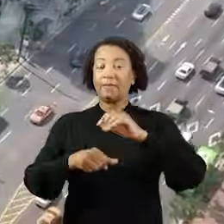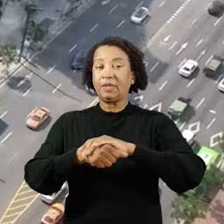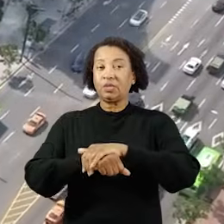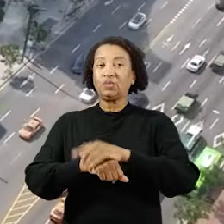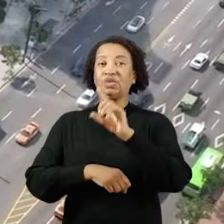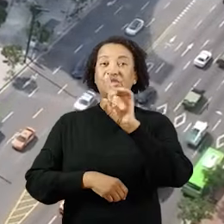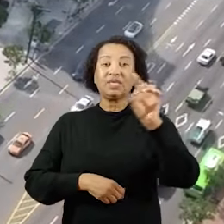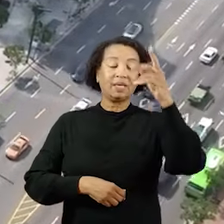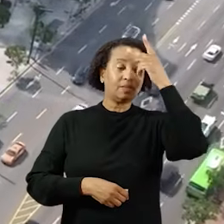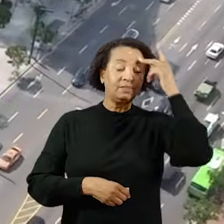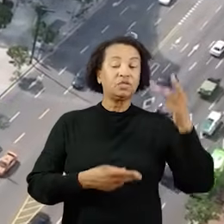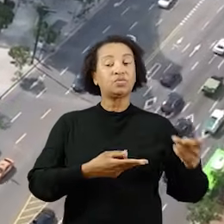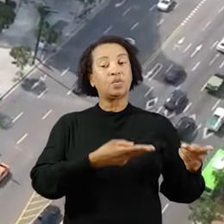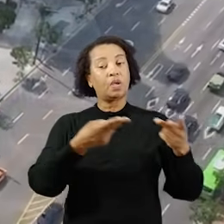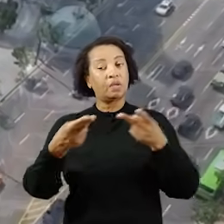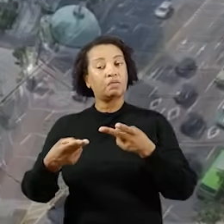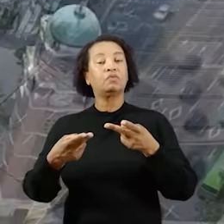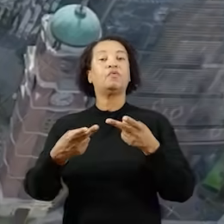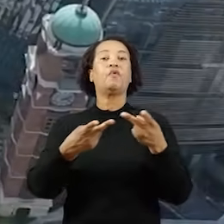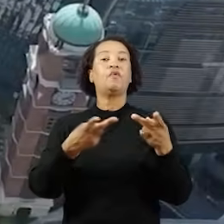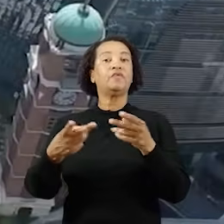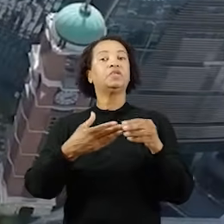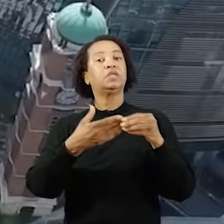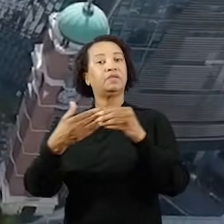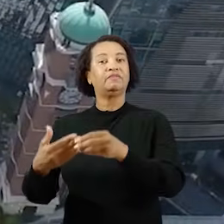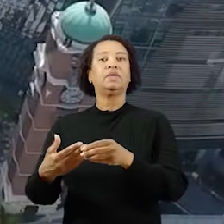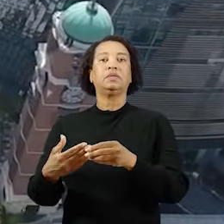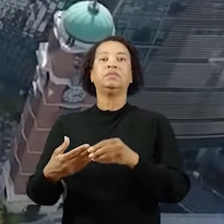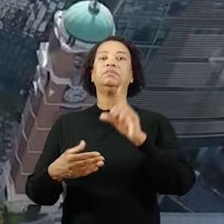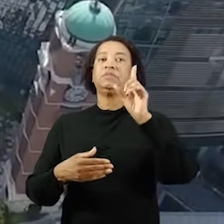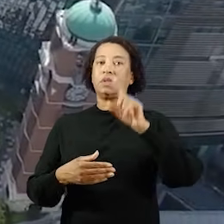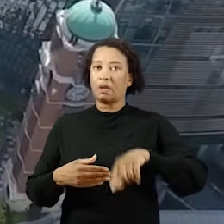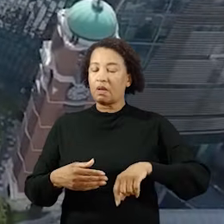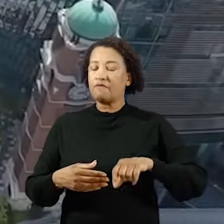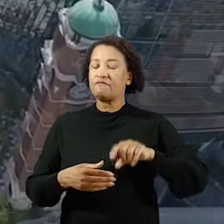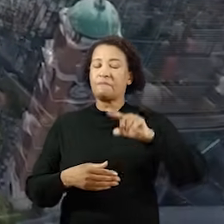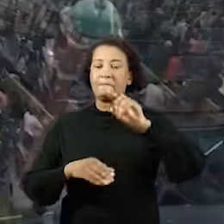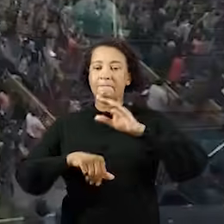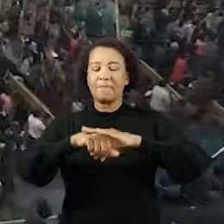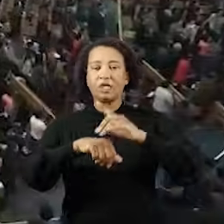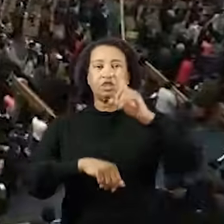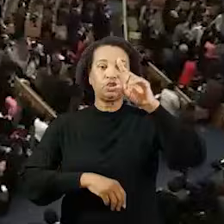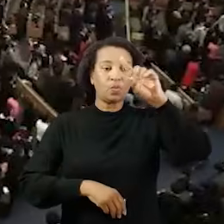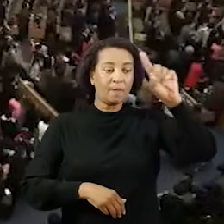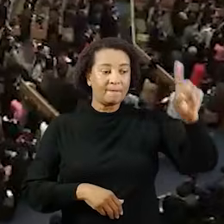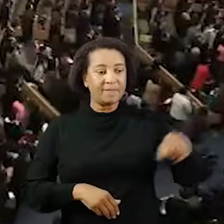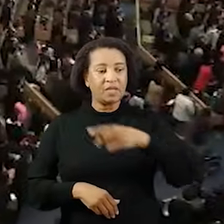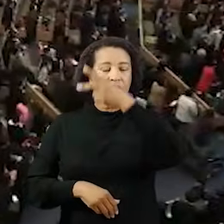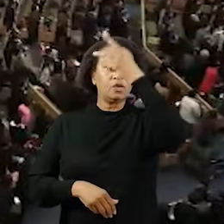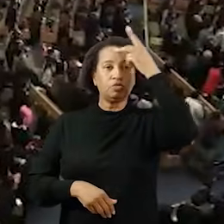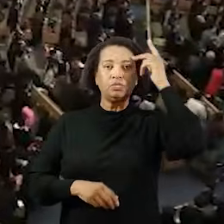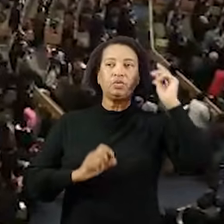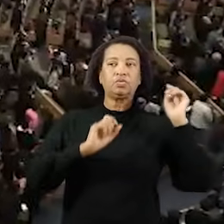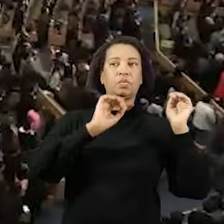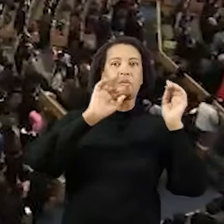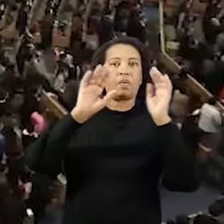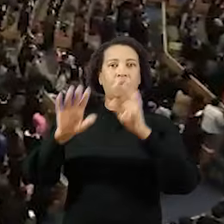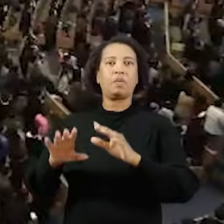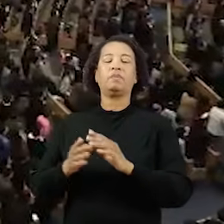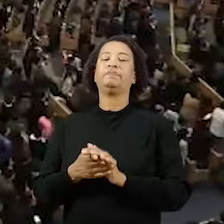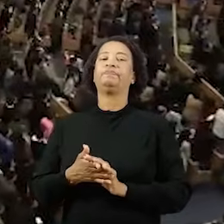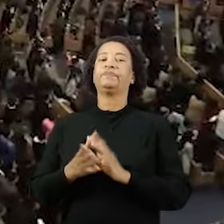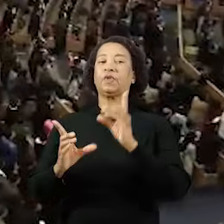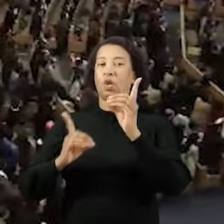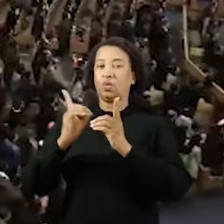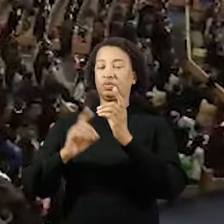visitante. Seria, com certeza, uma cruzada evangelística para mais de 1 milhão de pessoas. O dinamismo